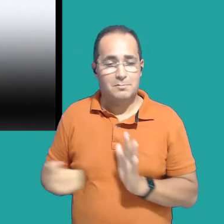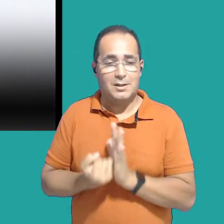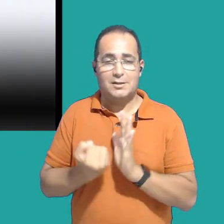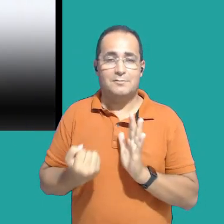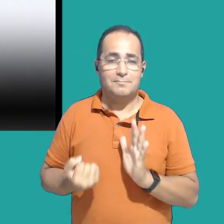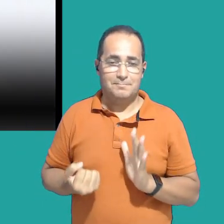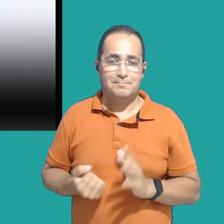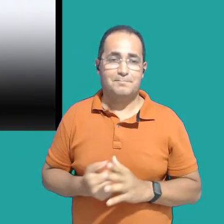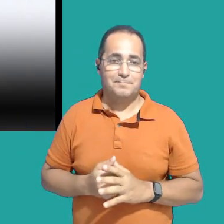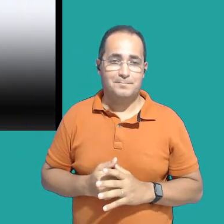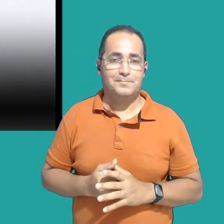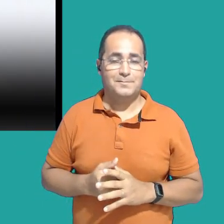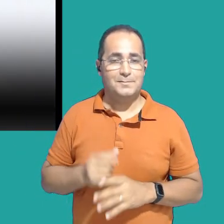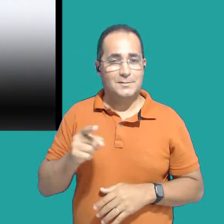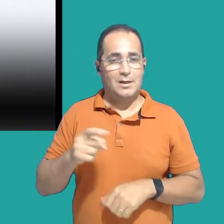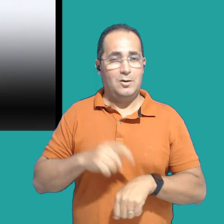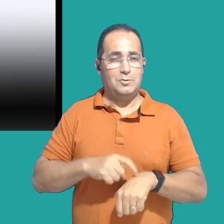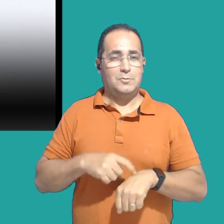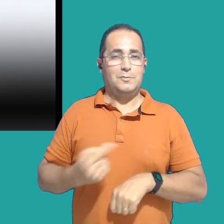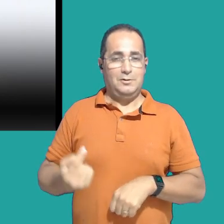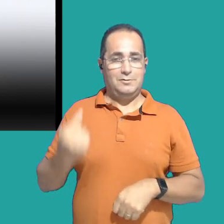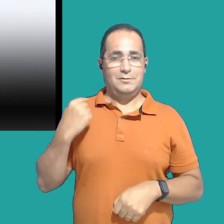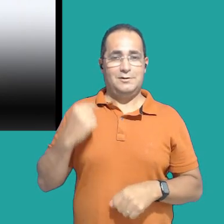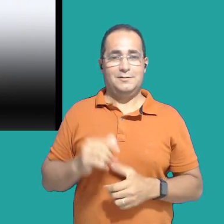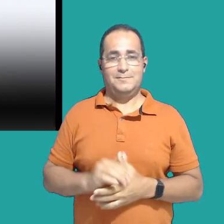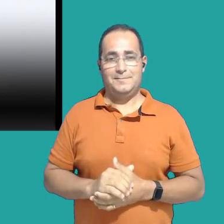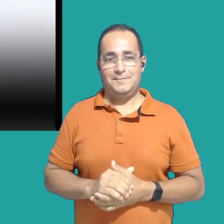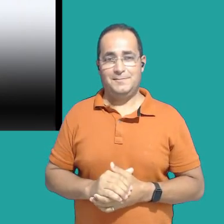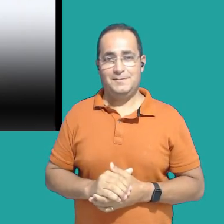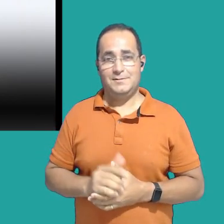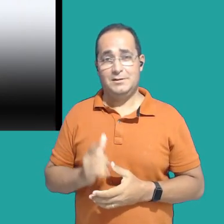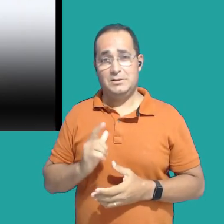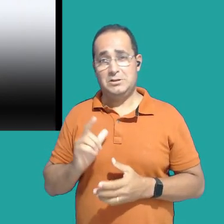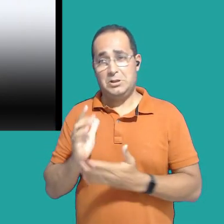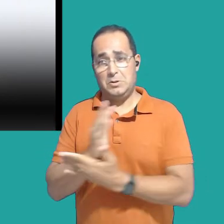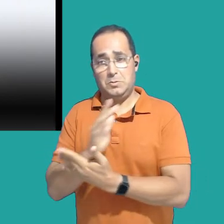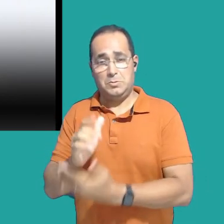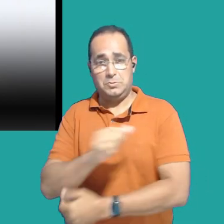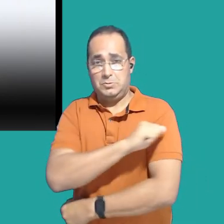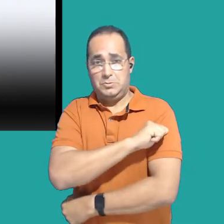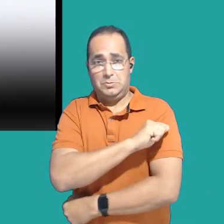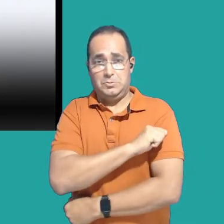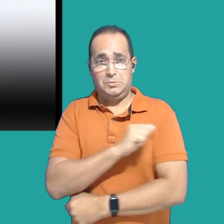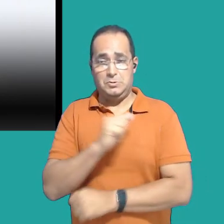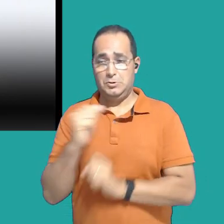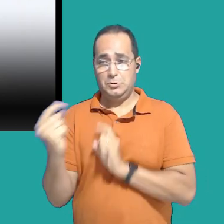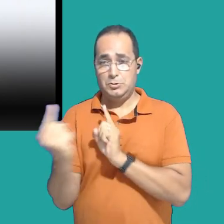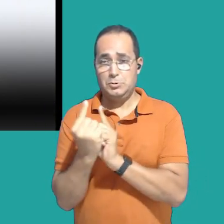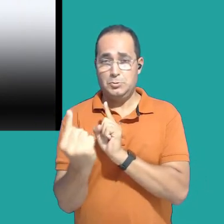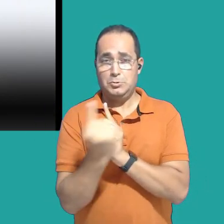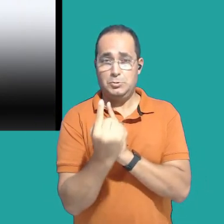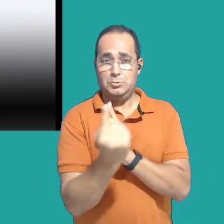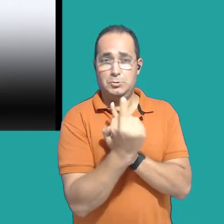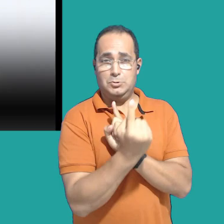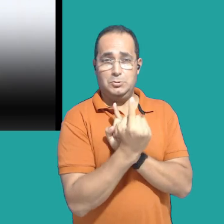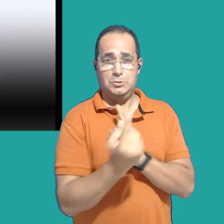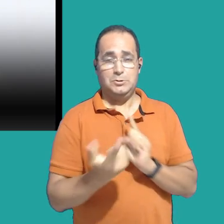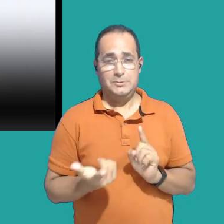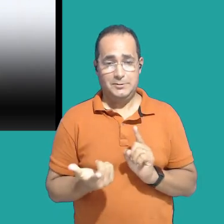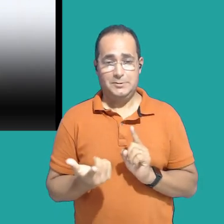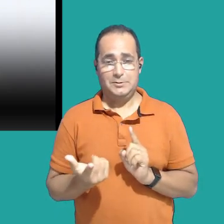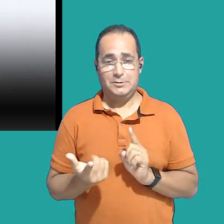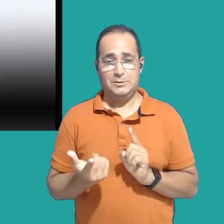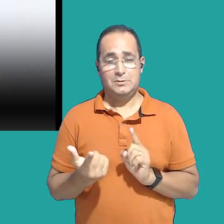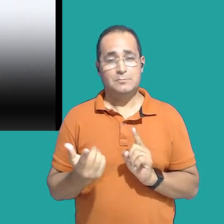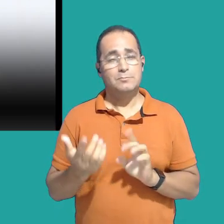marca muito, é, sabe? Algumas épocas de você, assim, ter estudantes que chegam junto, sabe? Porque